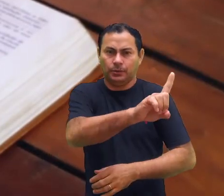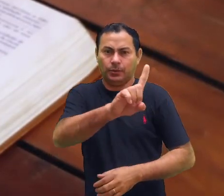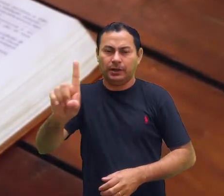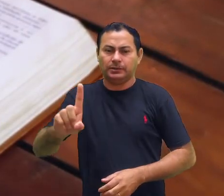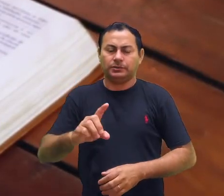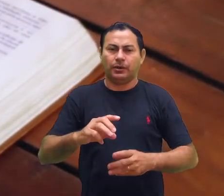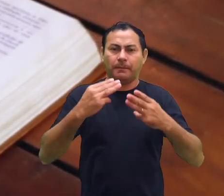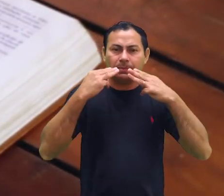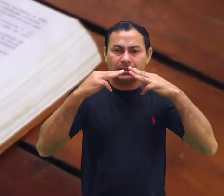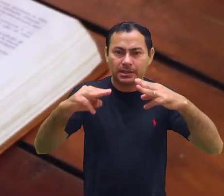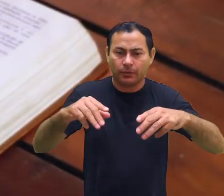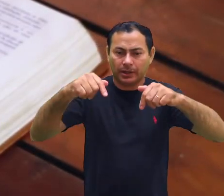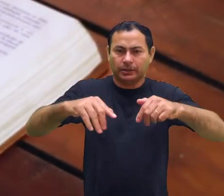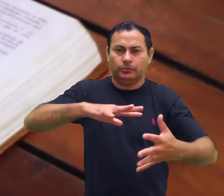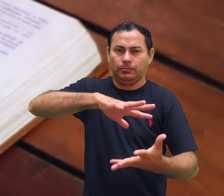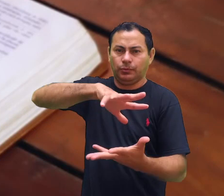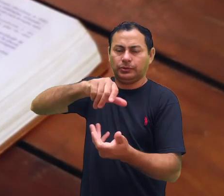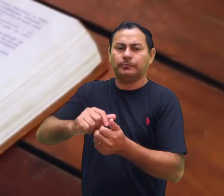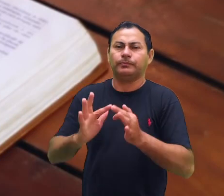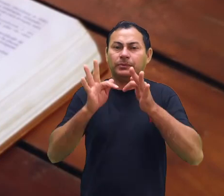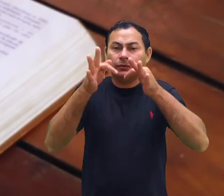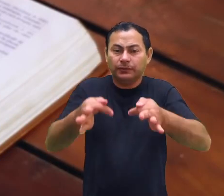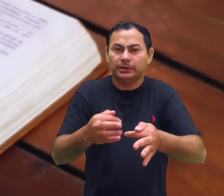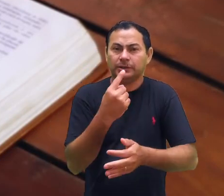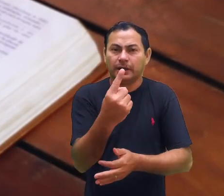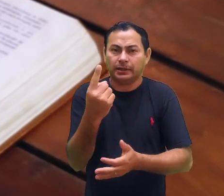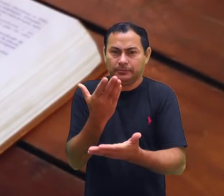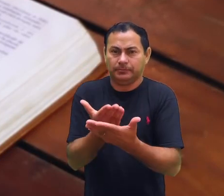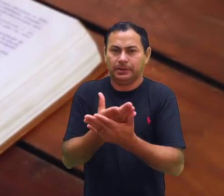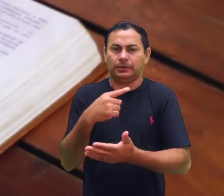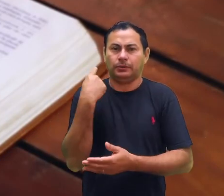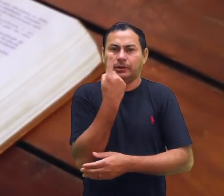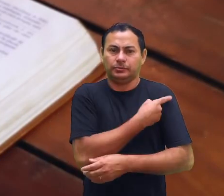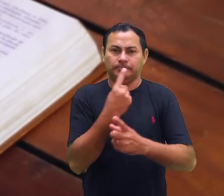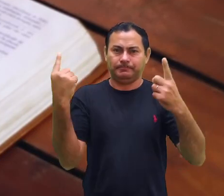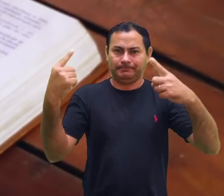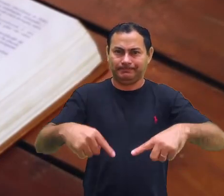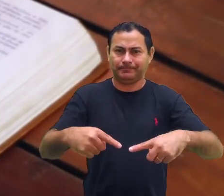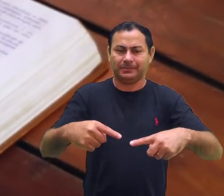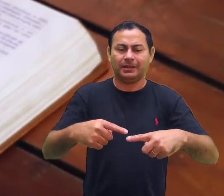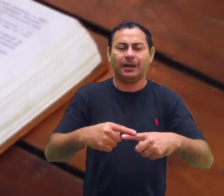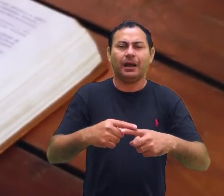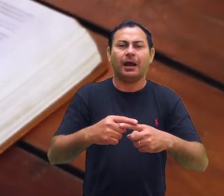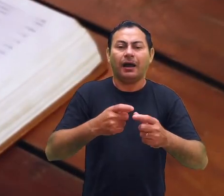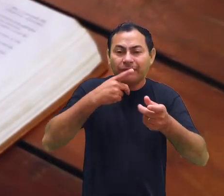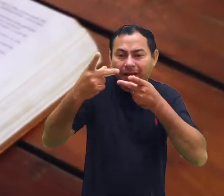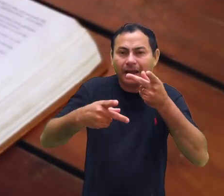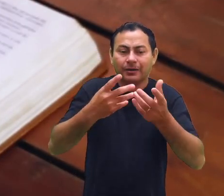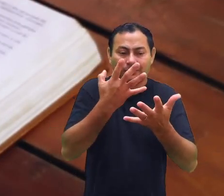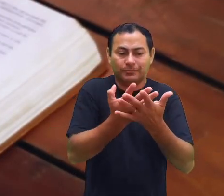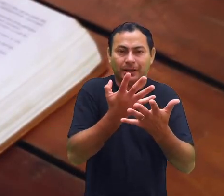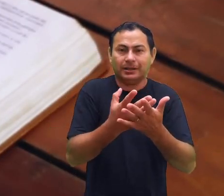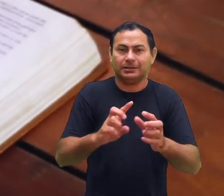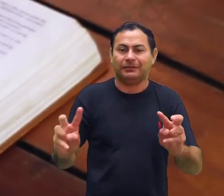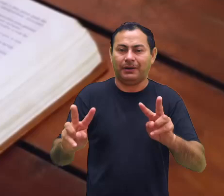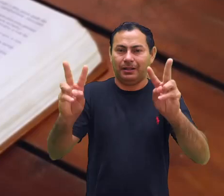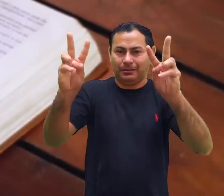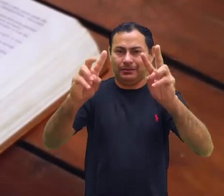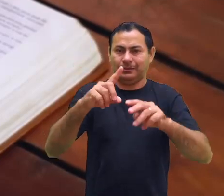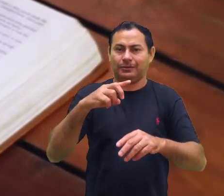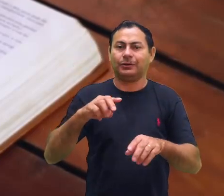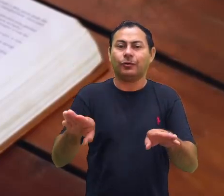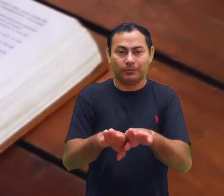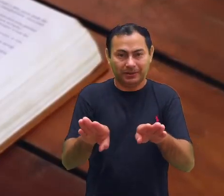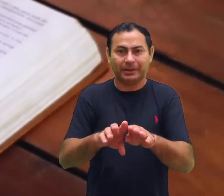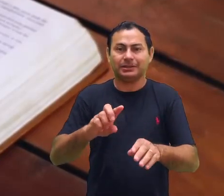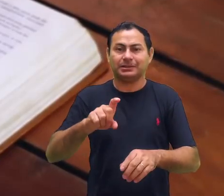Cristo durante o seu ministério. Ao final de cada estudo, somos desafiados a confessar esses valores